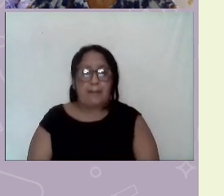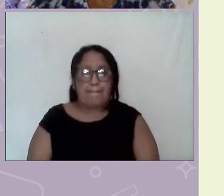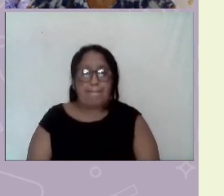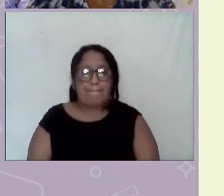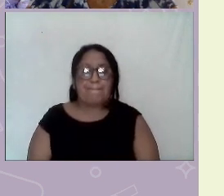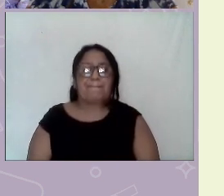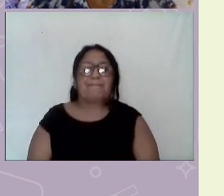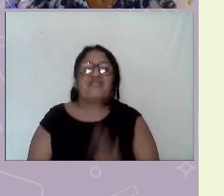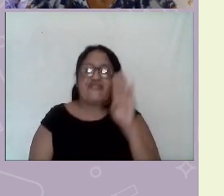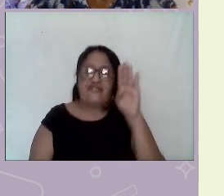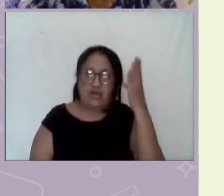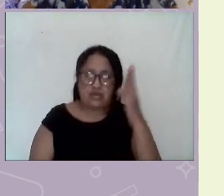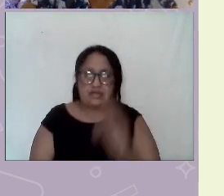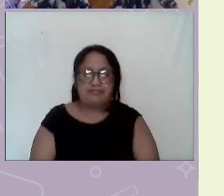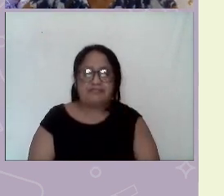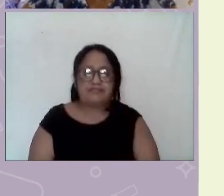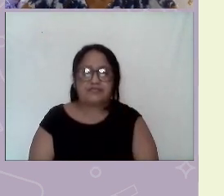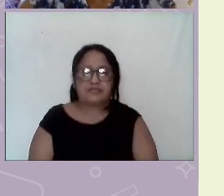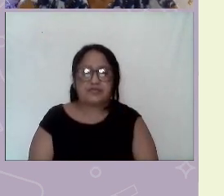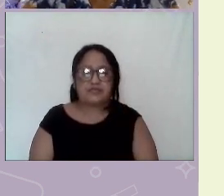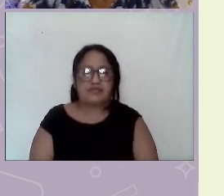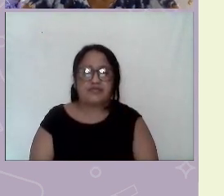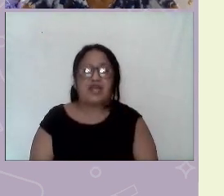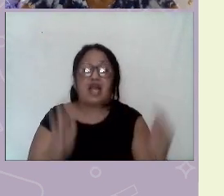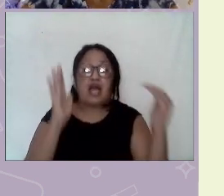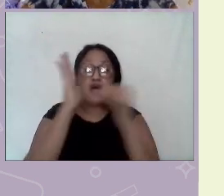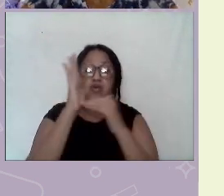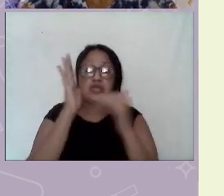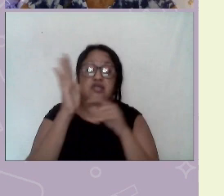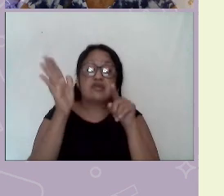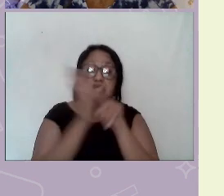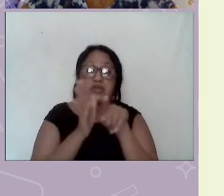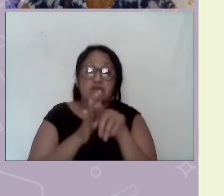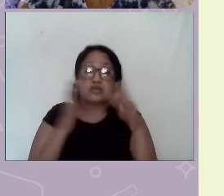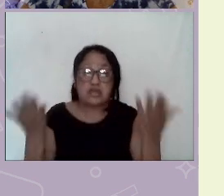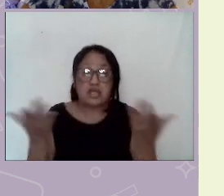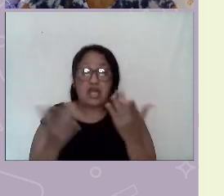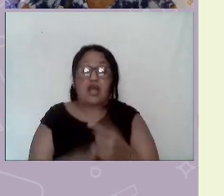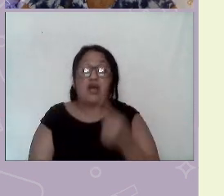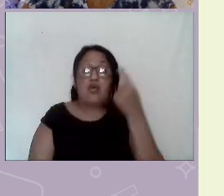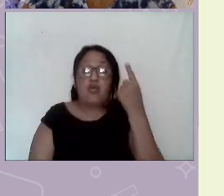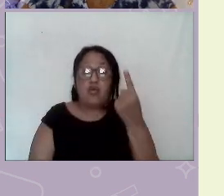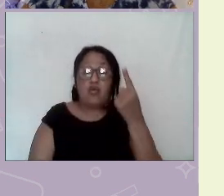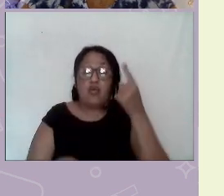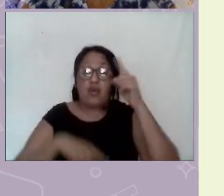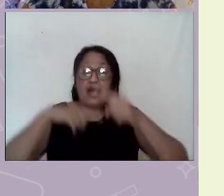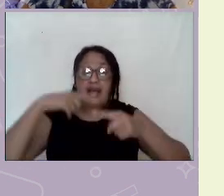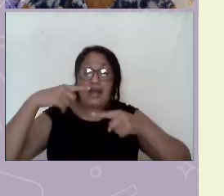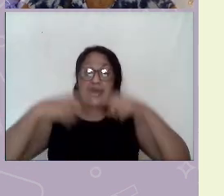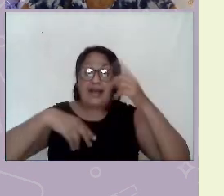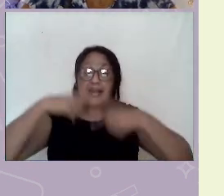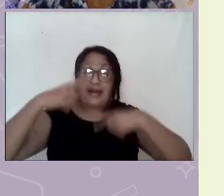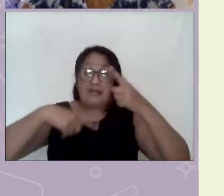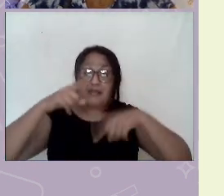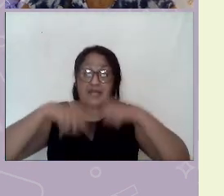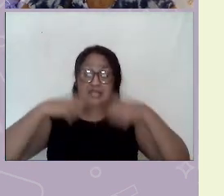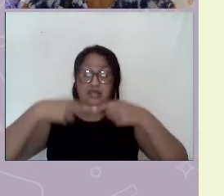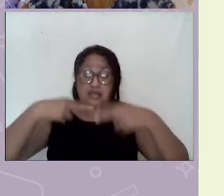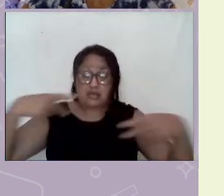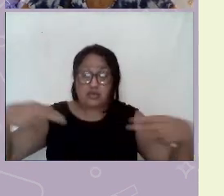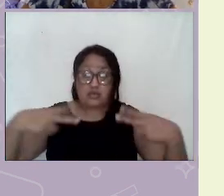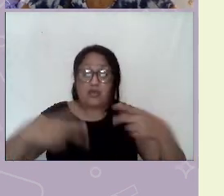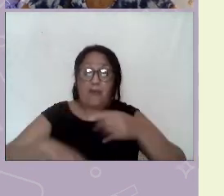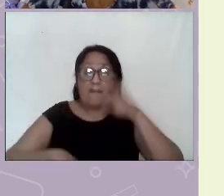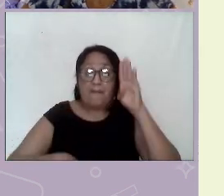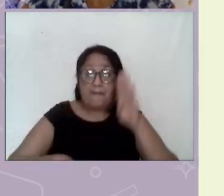falsa e a última afirmativa um elemento B de número atômico Z igual